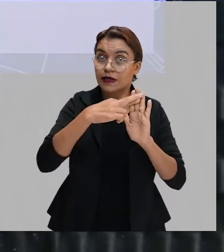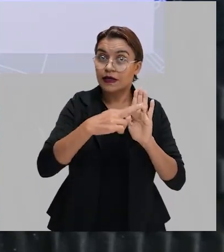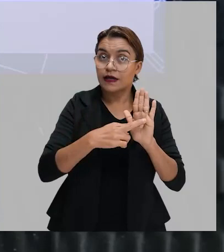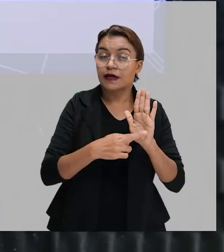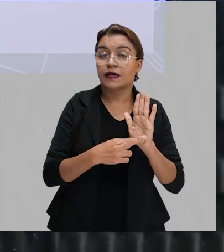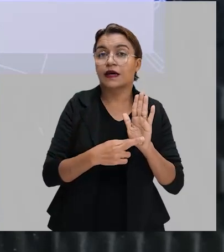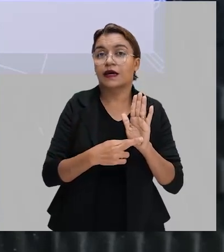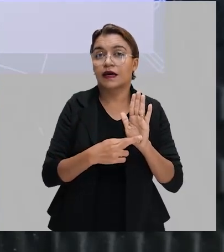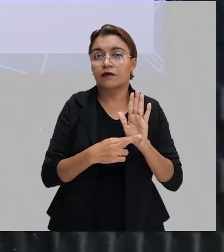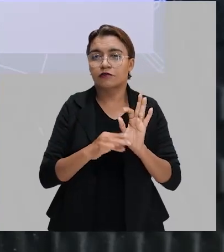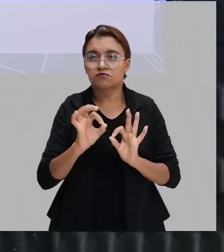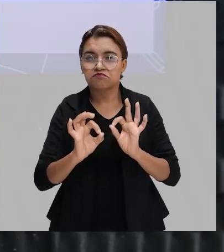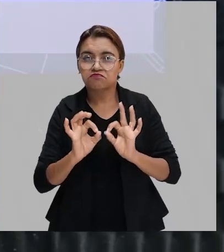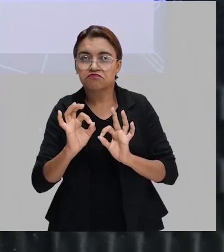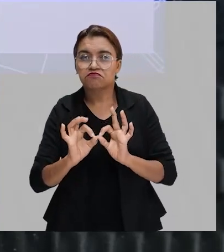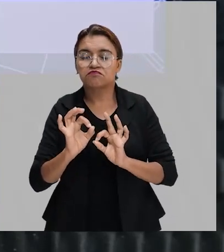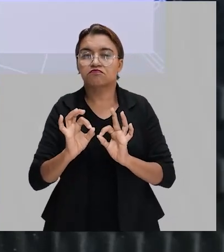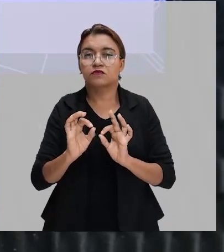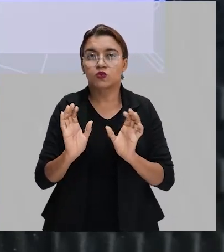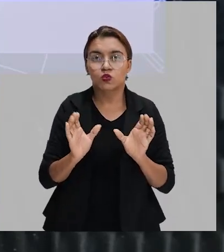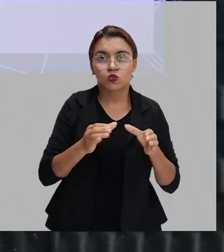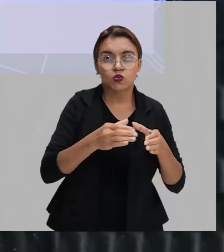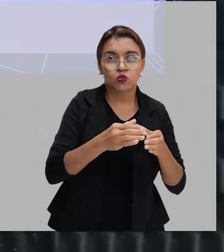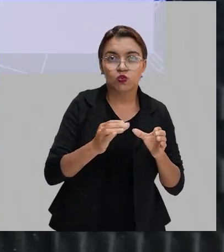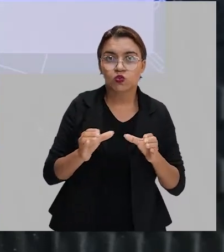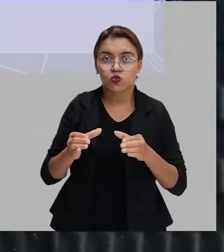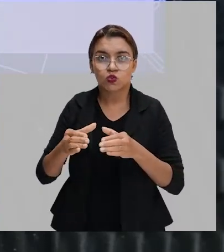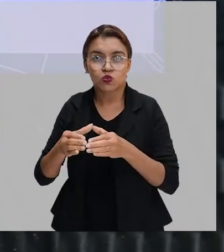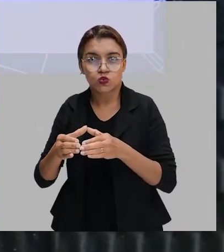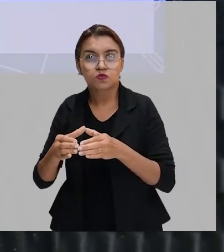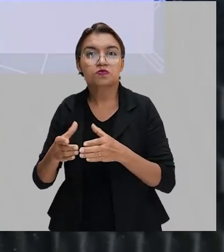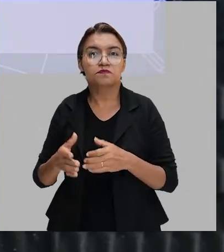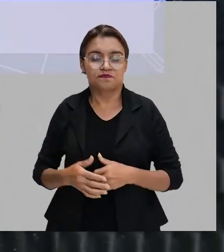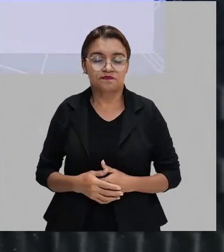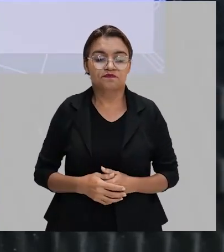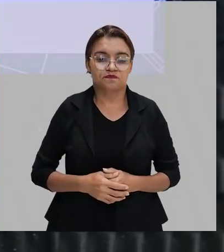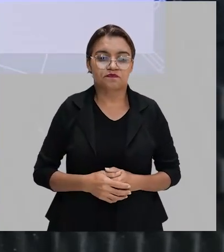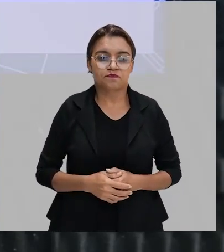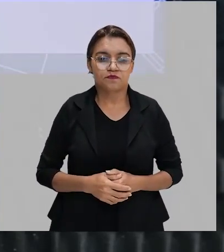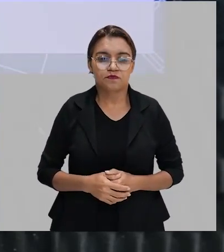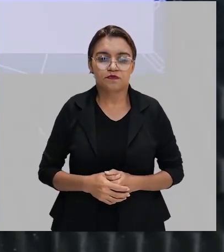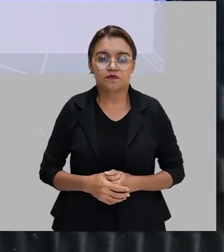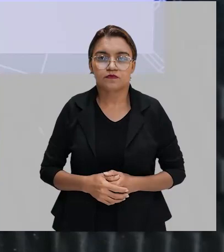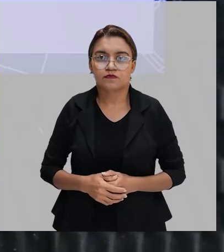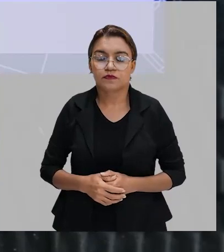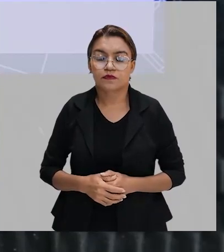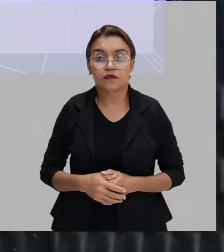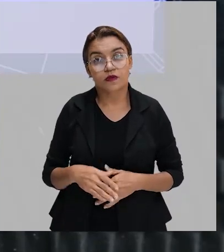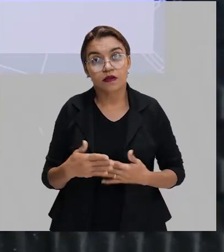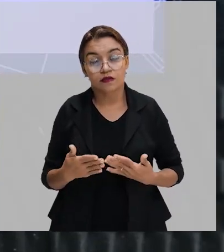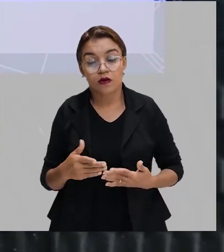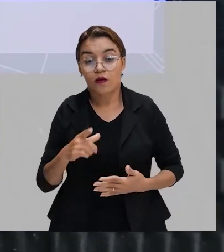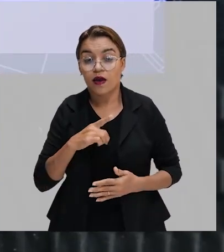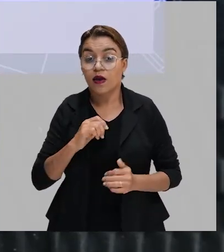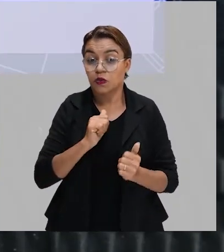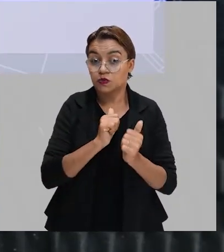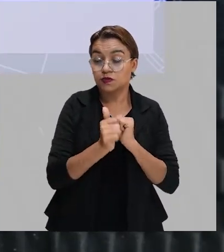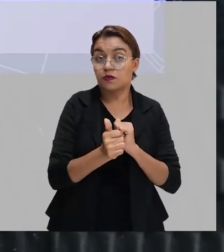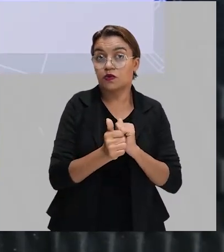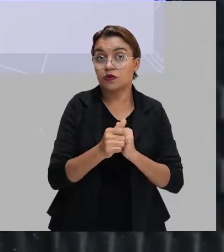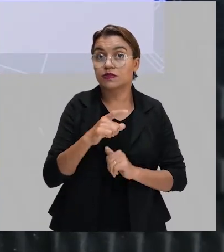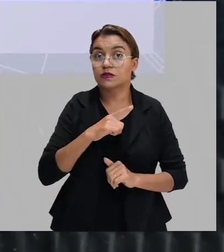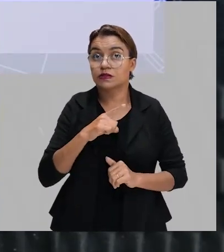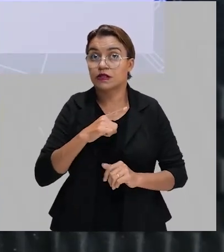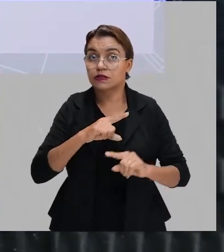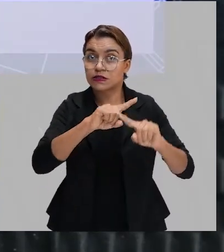seus regulamentos, suas federações, confederações. Então, isso é um esporte, e acontece ali